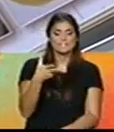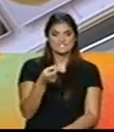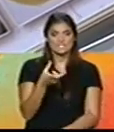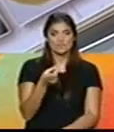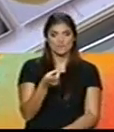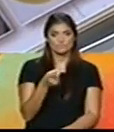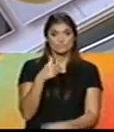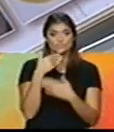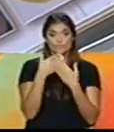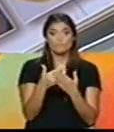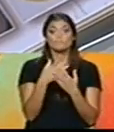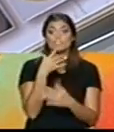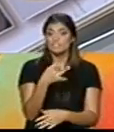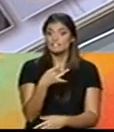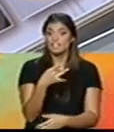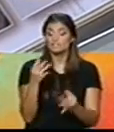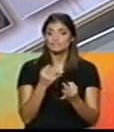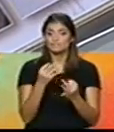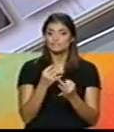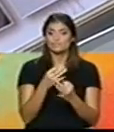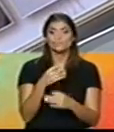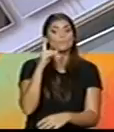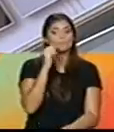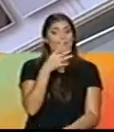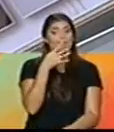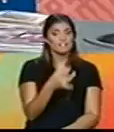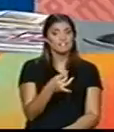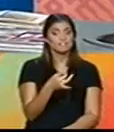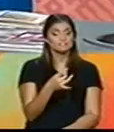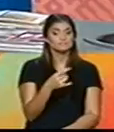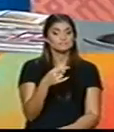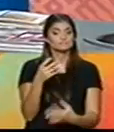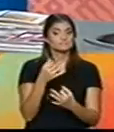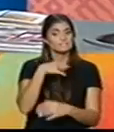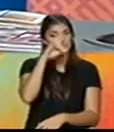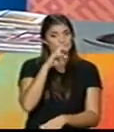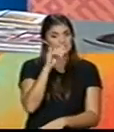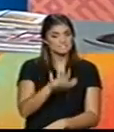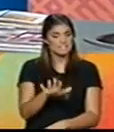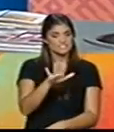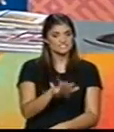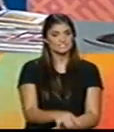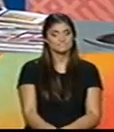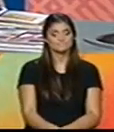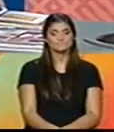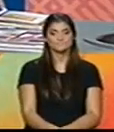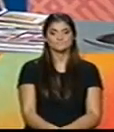fundo, este foi um pedido de Natal, não é? E o Pai Natal acabou por trazer. Mas recordemos essas imagens.